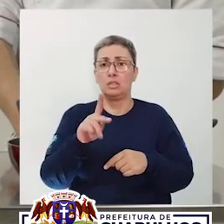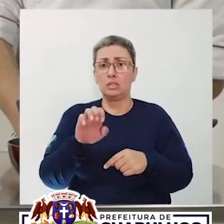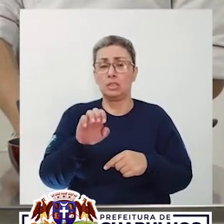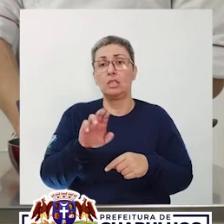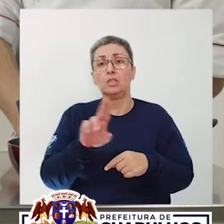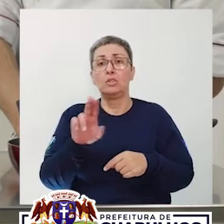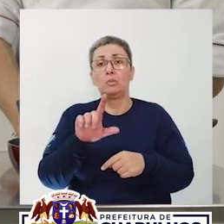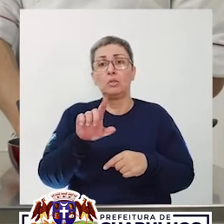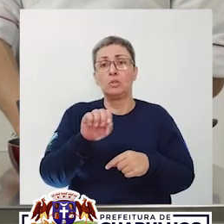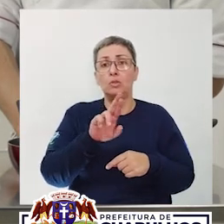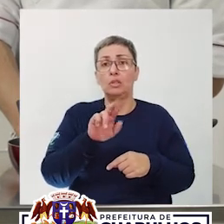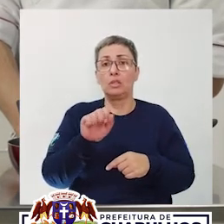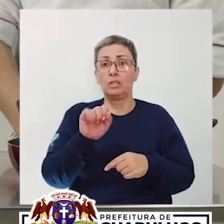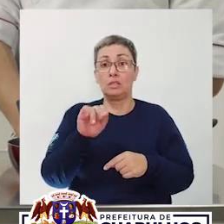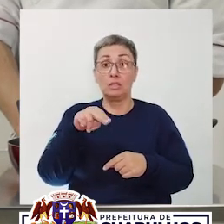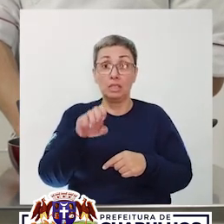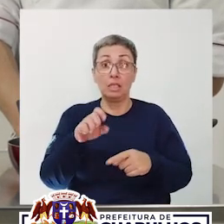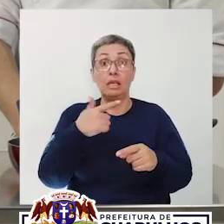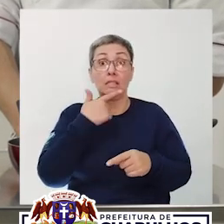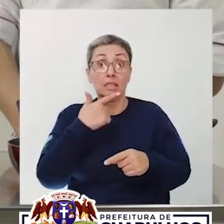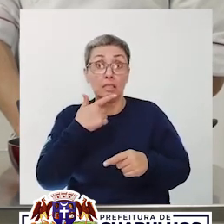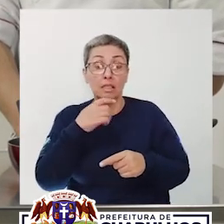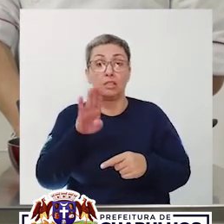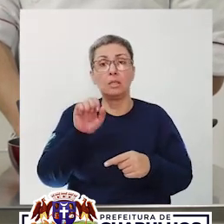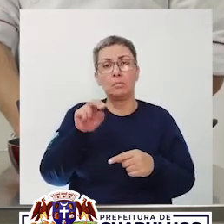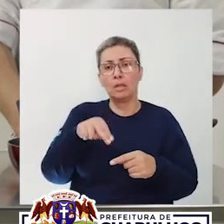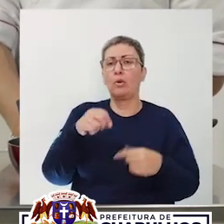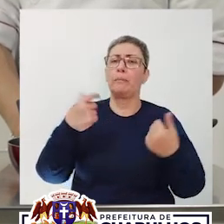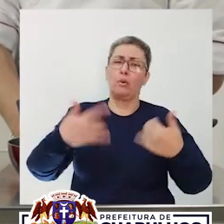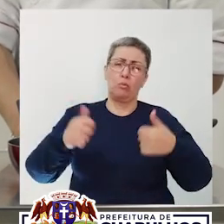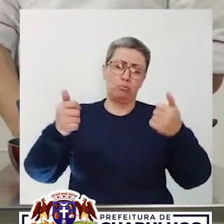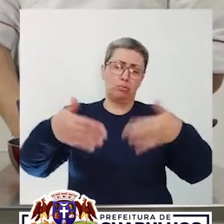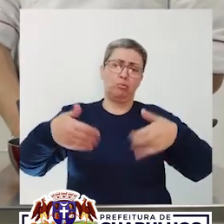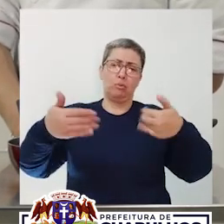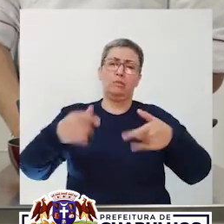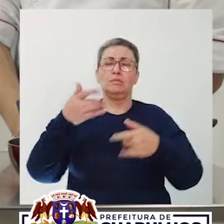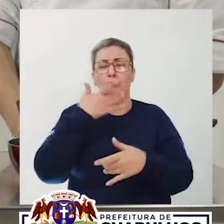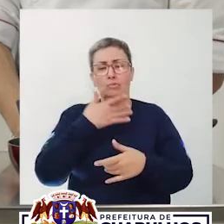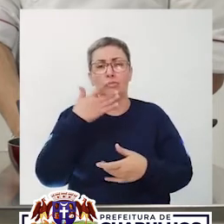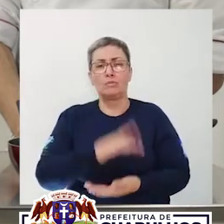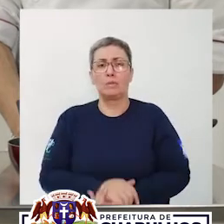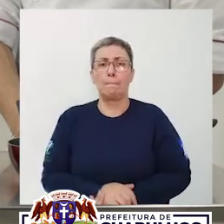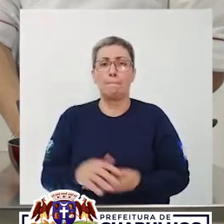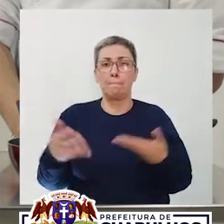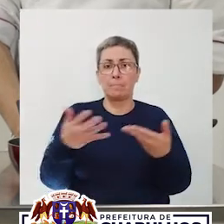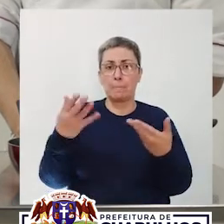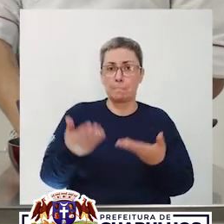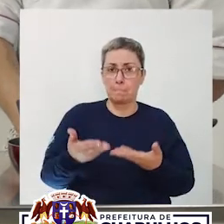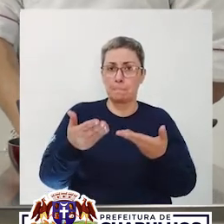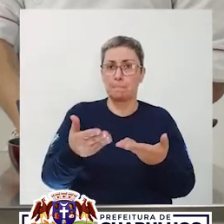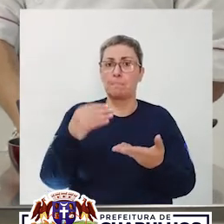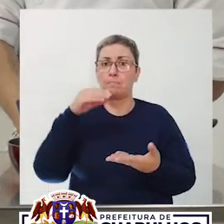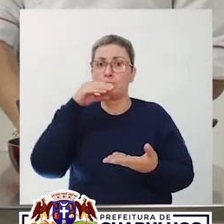Lorraine. Porque a quiche Lorraine é mussarela e bacon. Aí sim, se abusa do bacon. E fica bem gostoso. Então